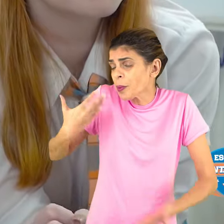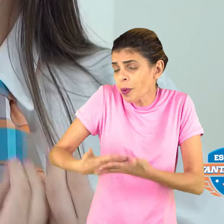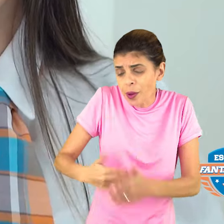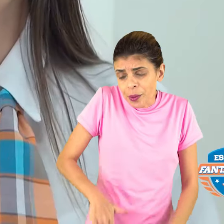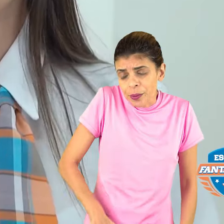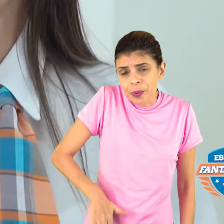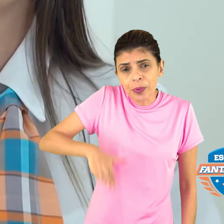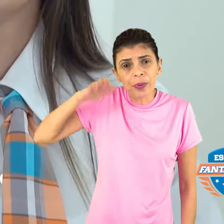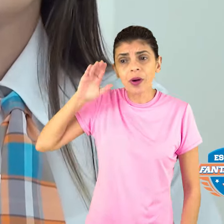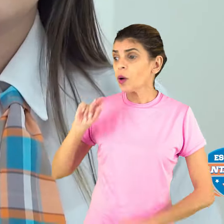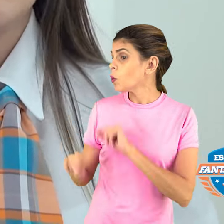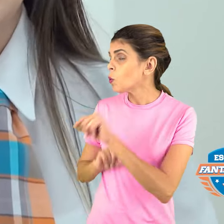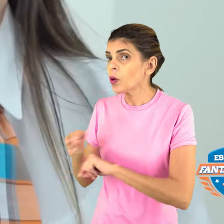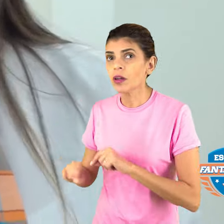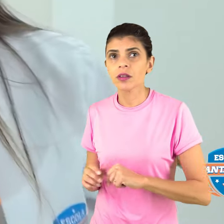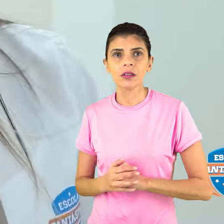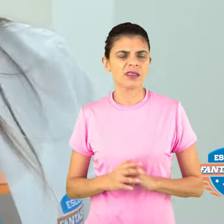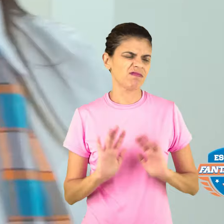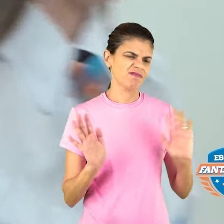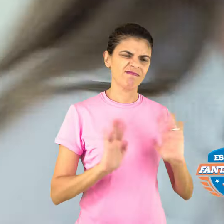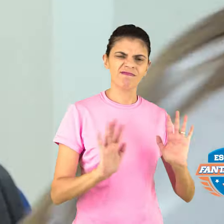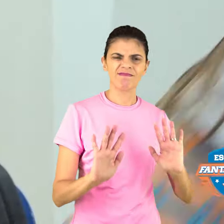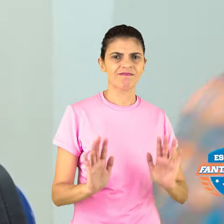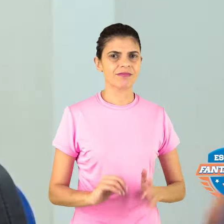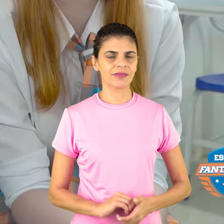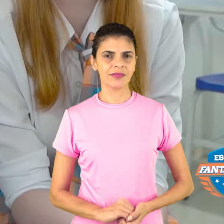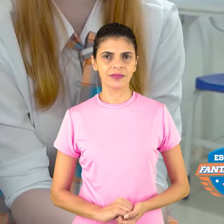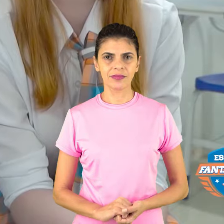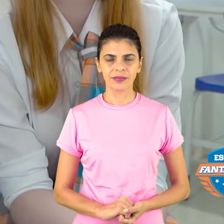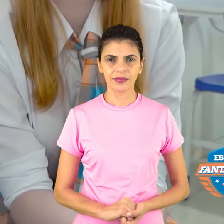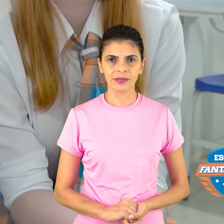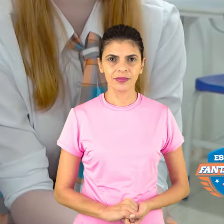quê? Deixa pra lá.